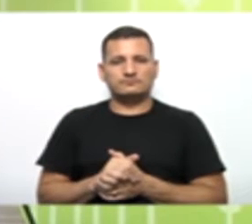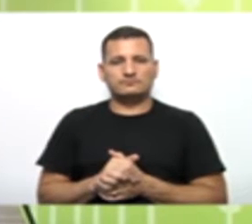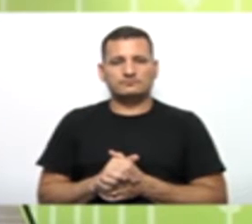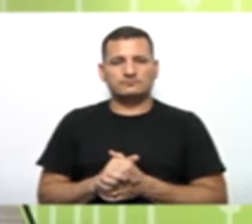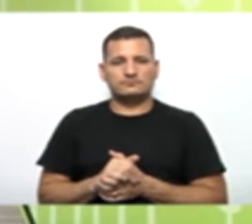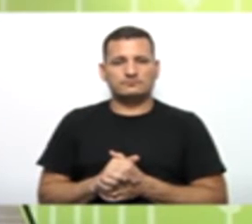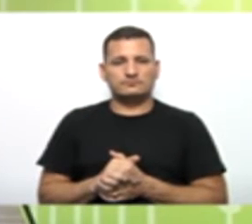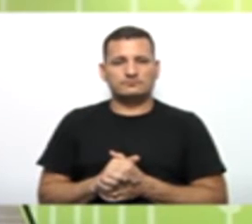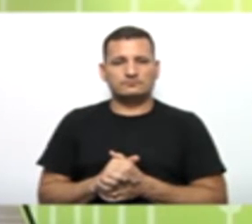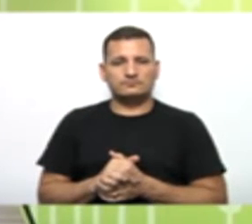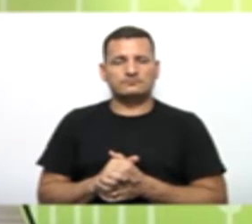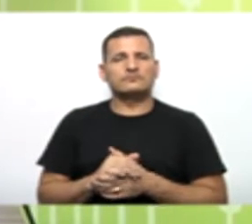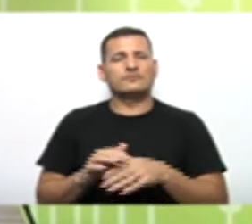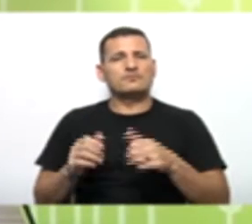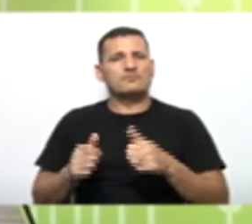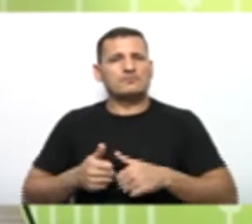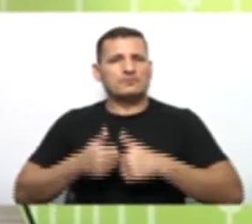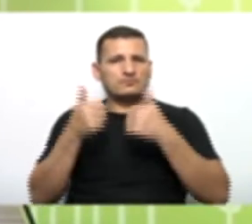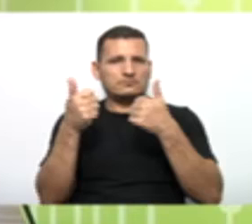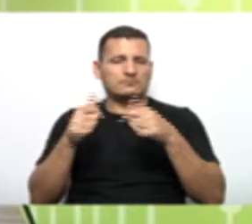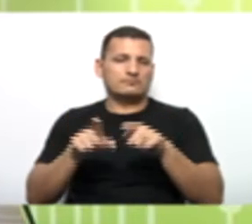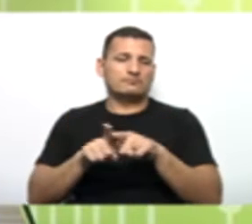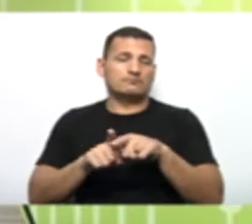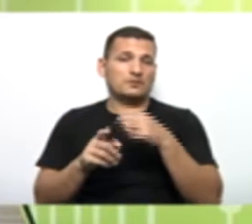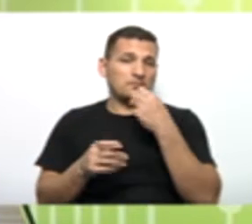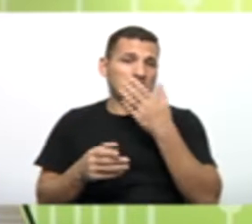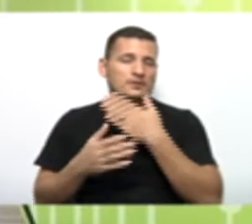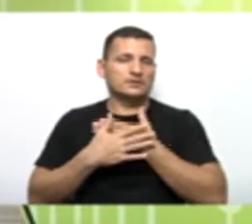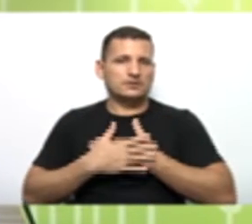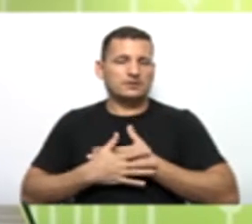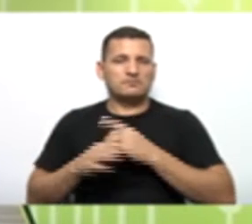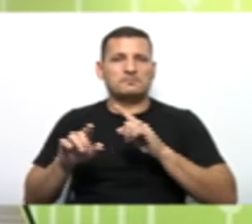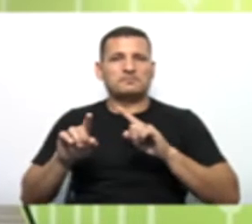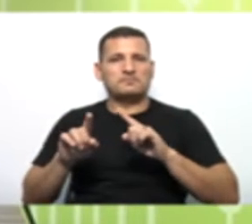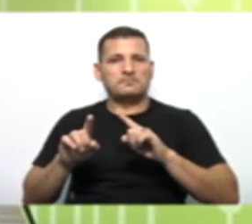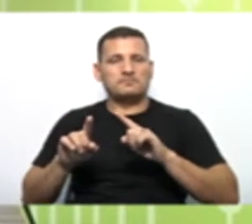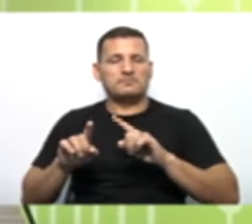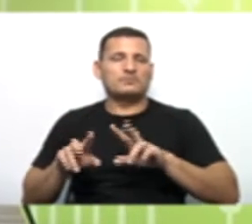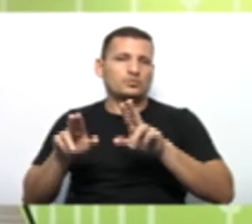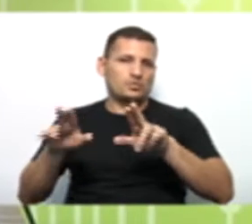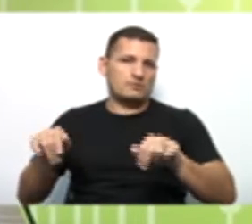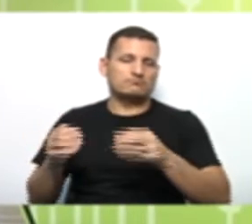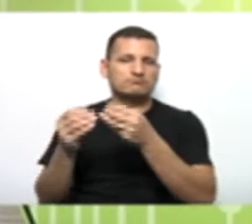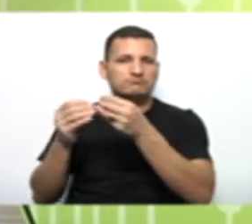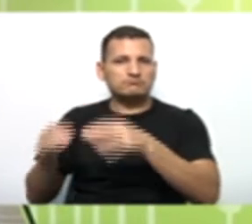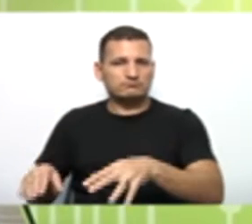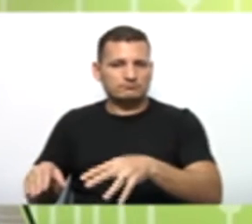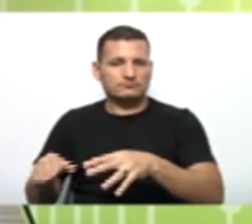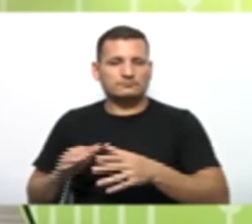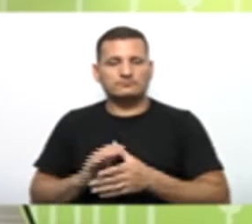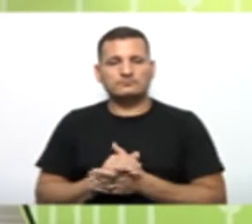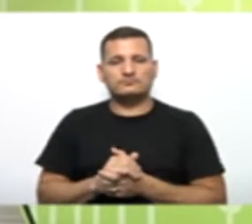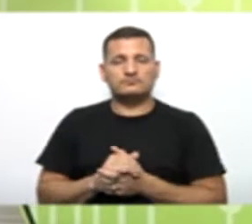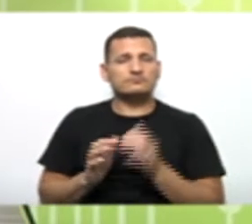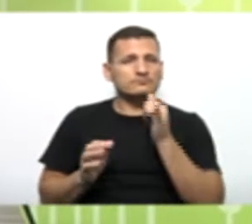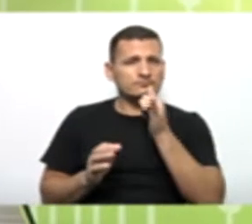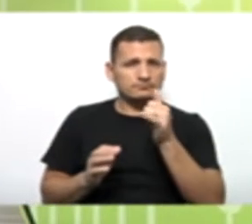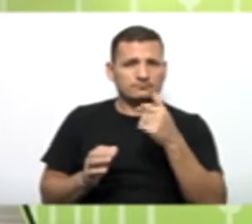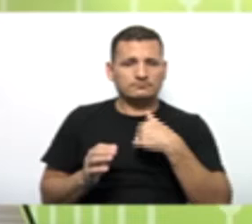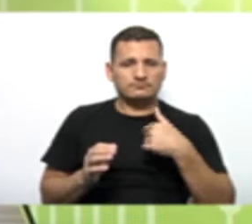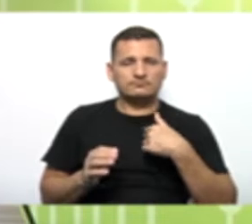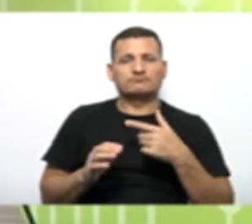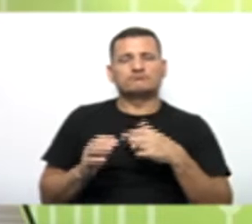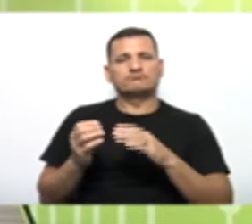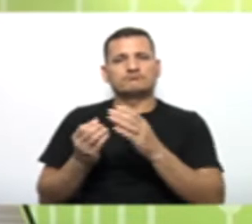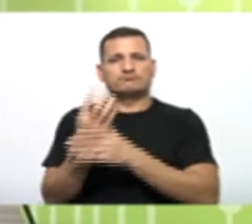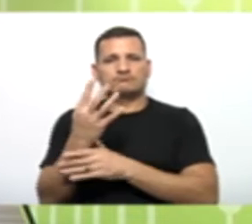até mesmo melhorar esse bem-estar, mas nunca prejudicá-lo. Se eu trago, então, um investimento, uma